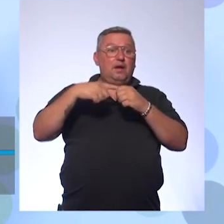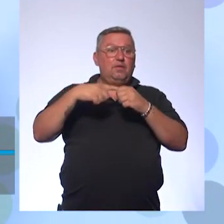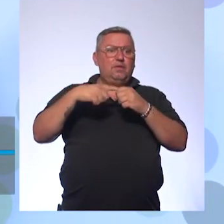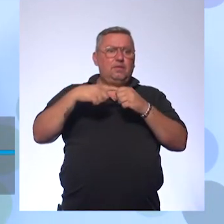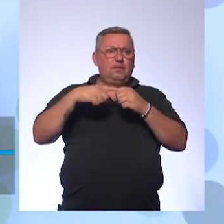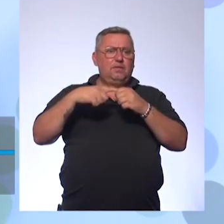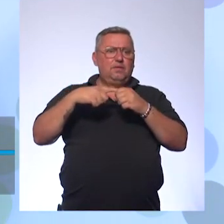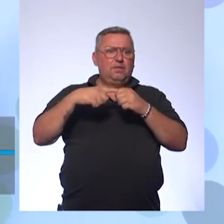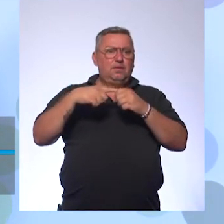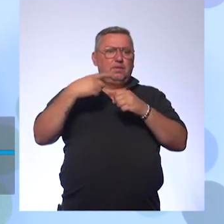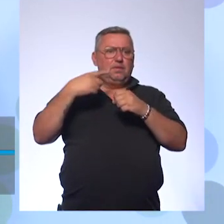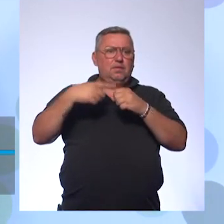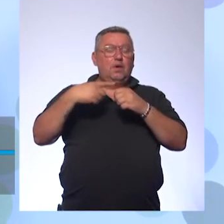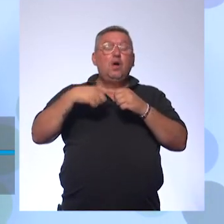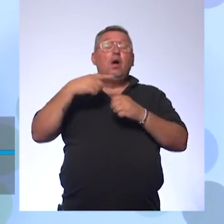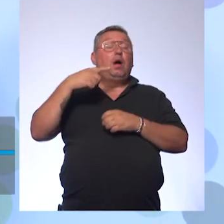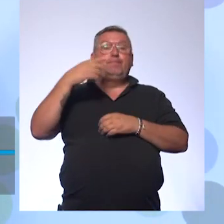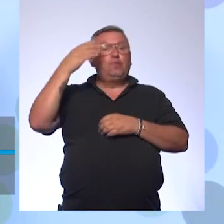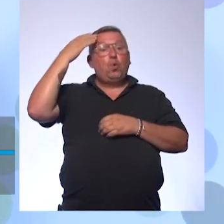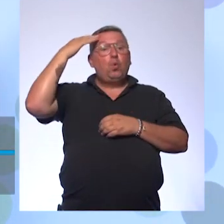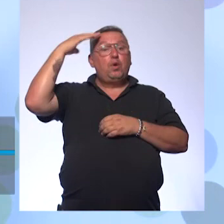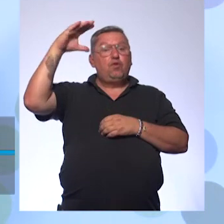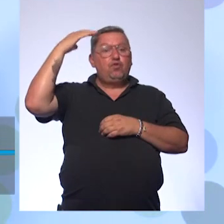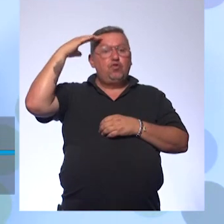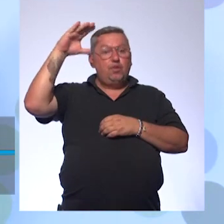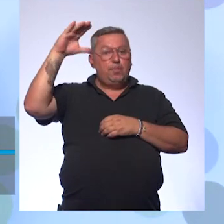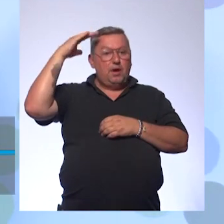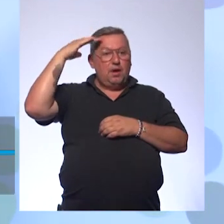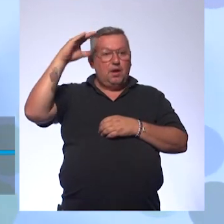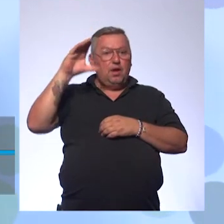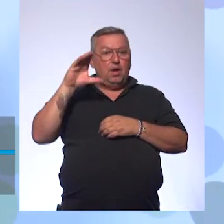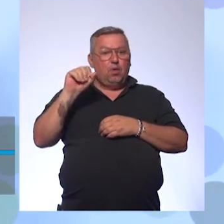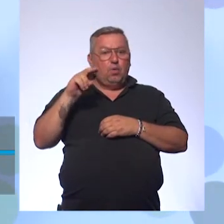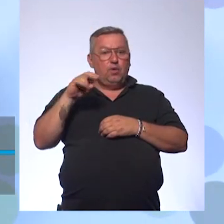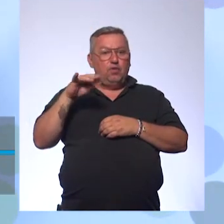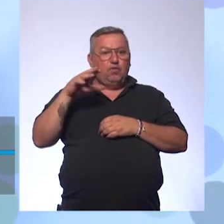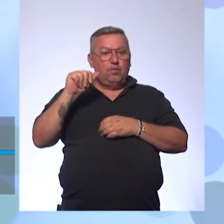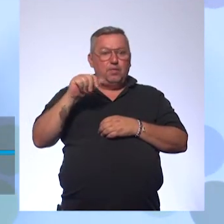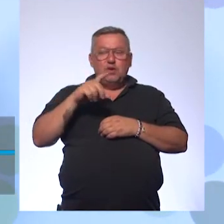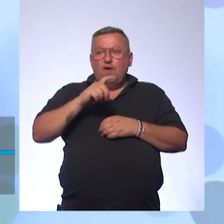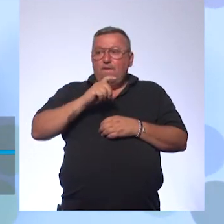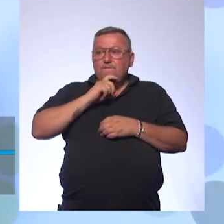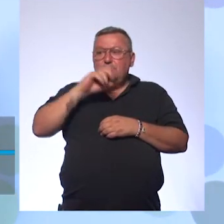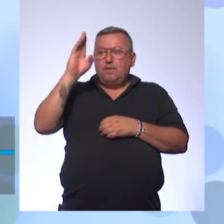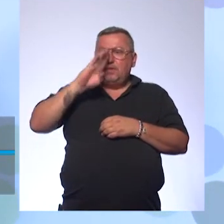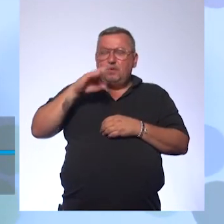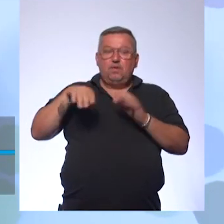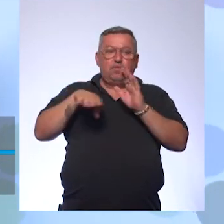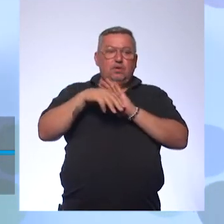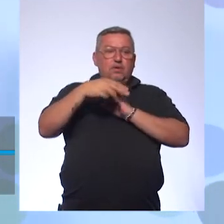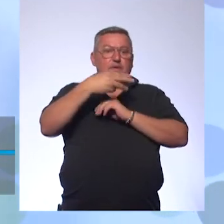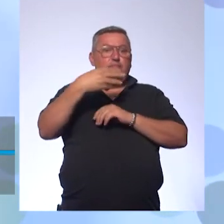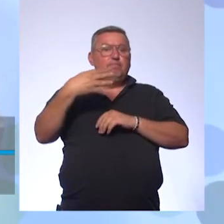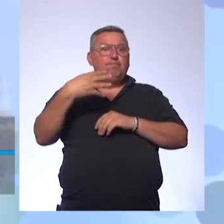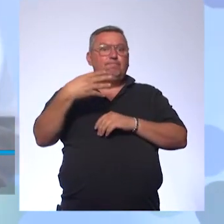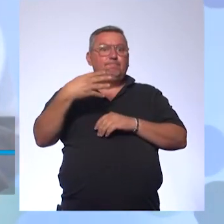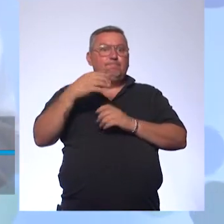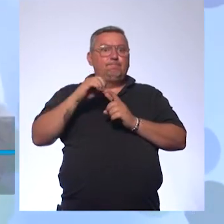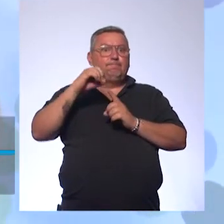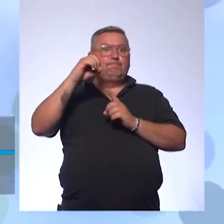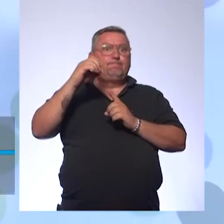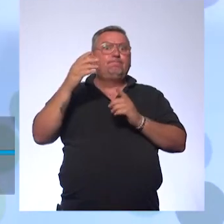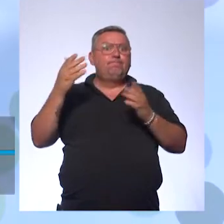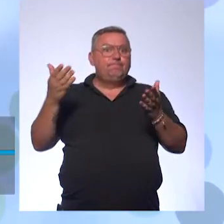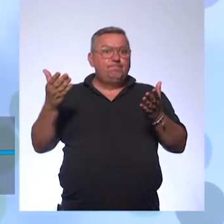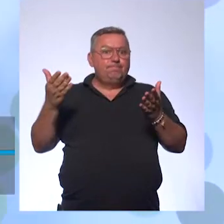acho que é Curitiba, né? A capital mais fria do Brasil. E aí você pode chegar lá e tá 34 graus, e aí, né? Então, assim, quando a gente fala